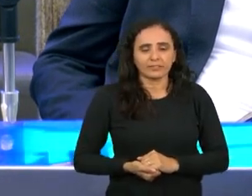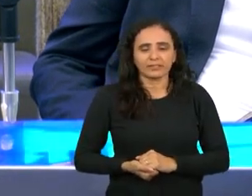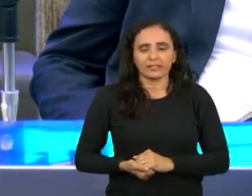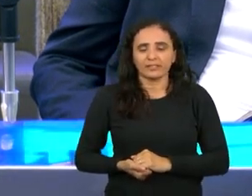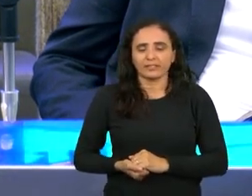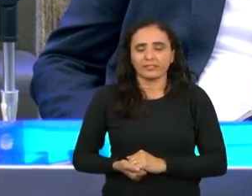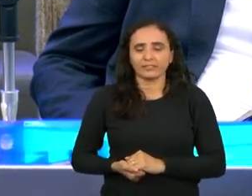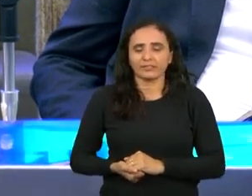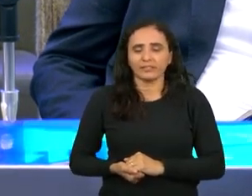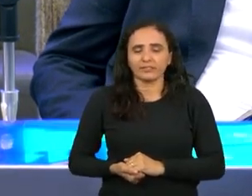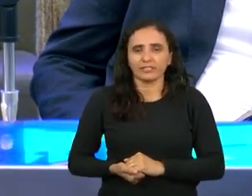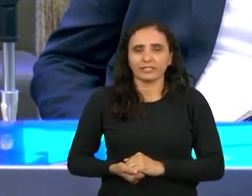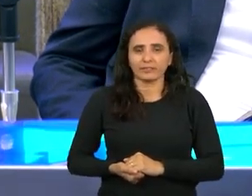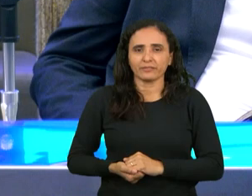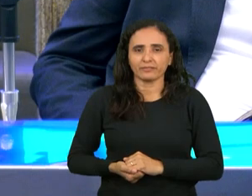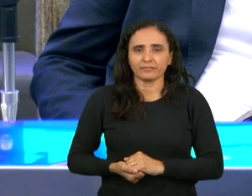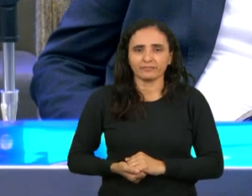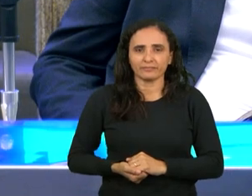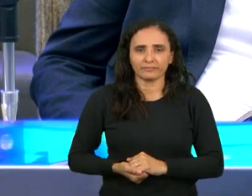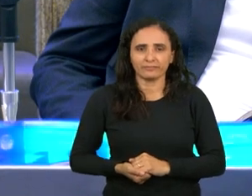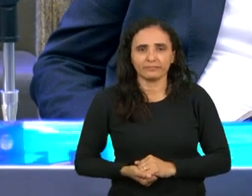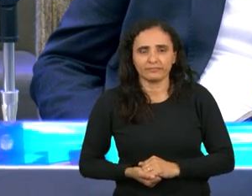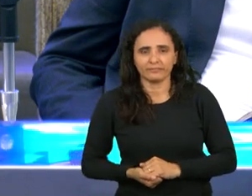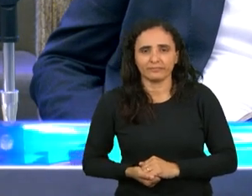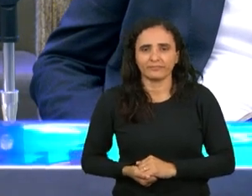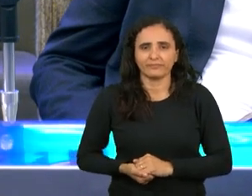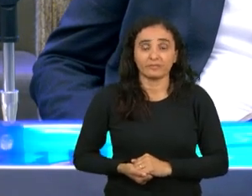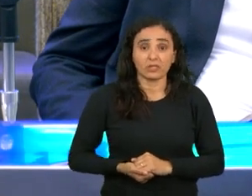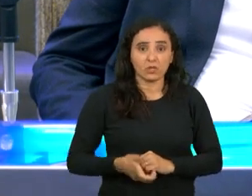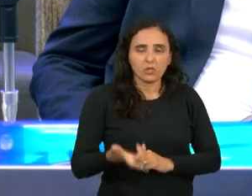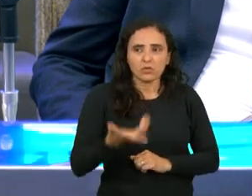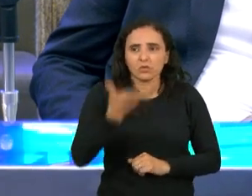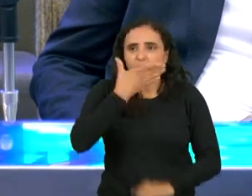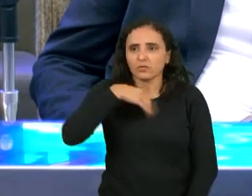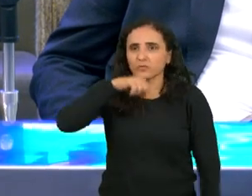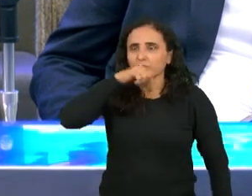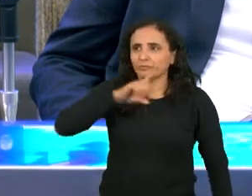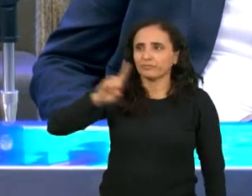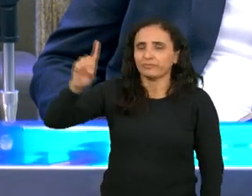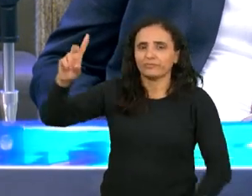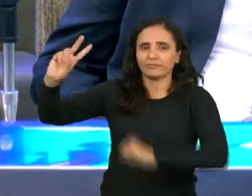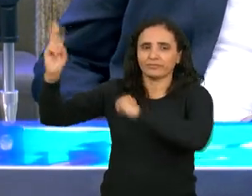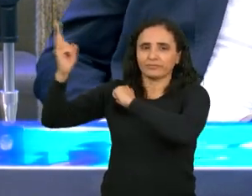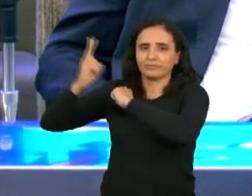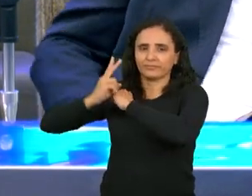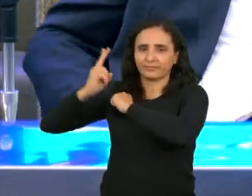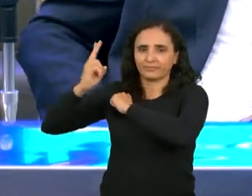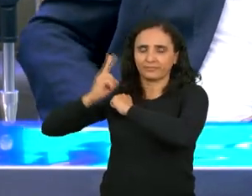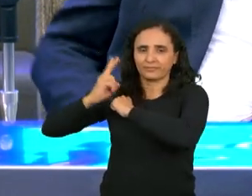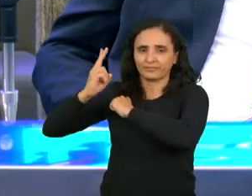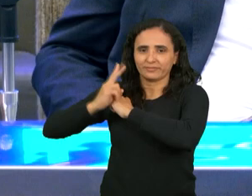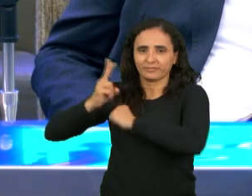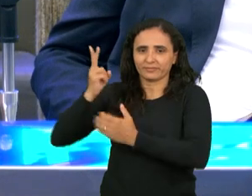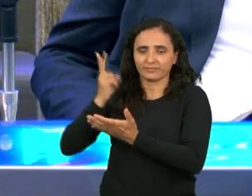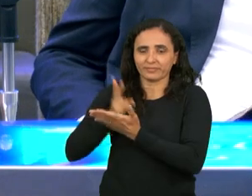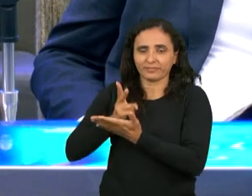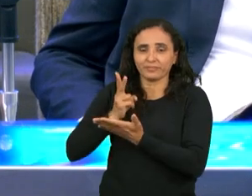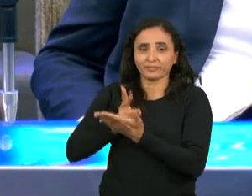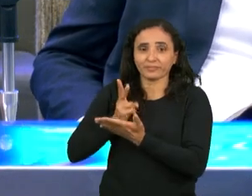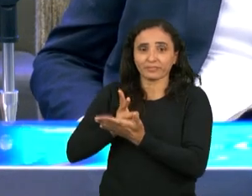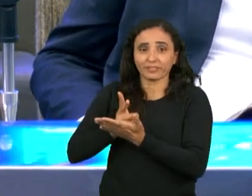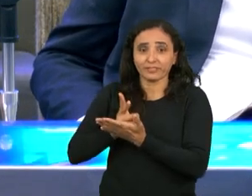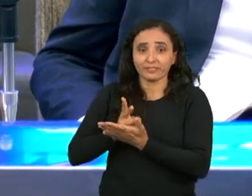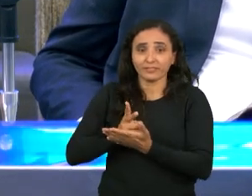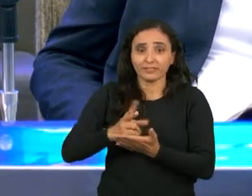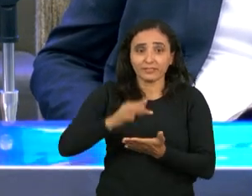nós não podemos fazer o que o mundo faz o que o nosso colega na faculdade que não processa a mesma fé